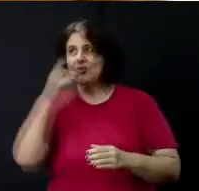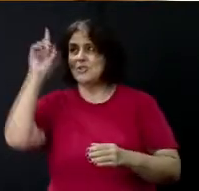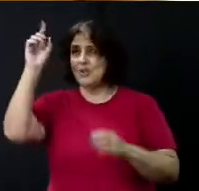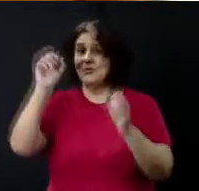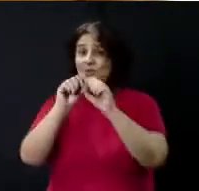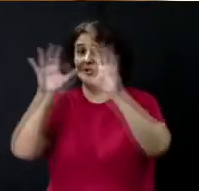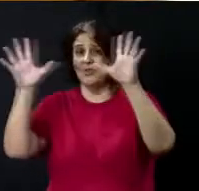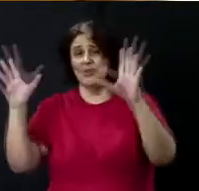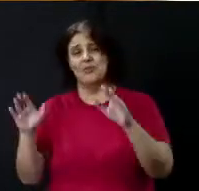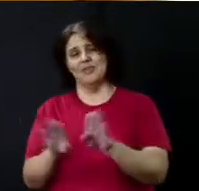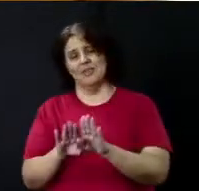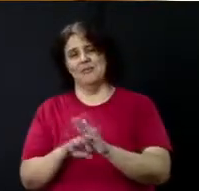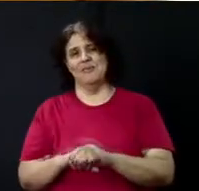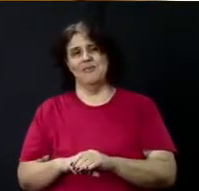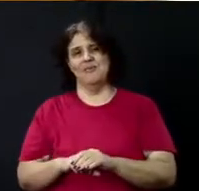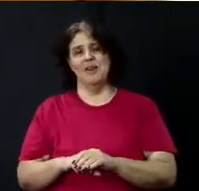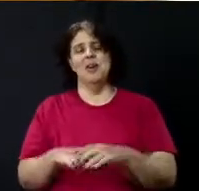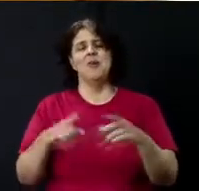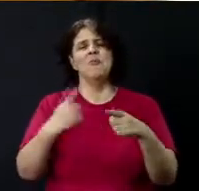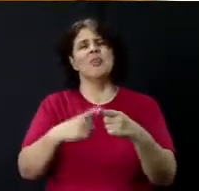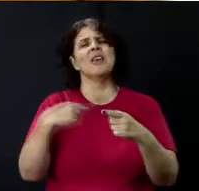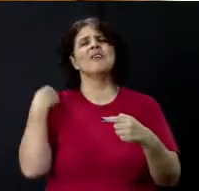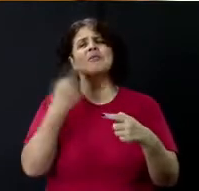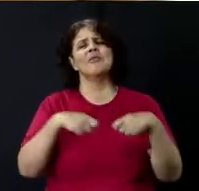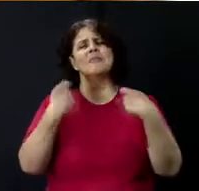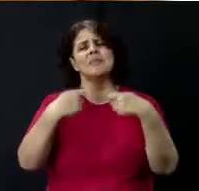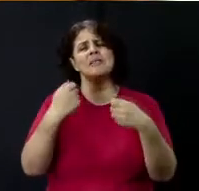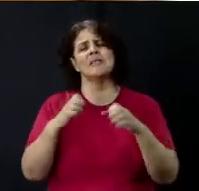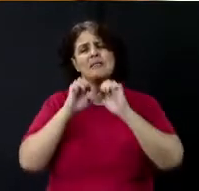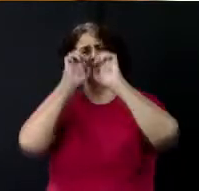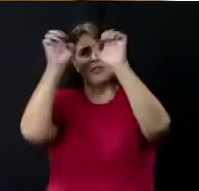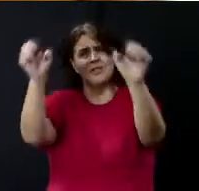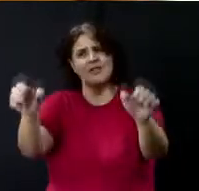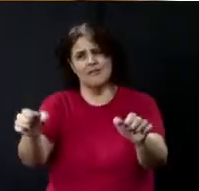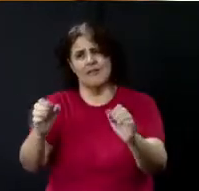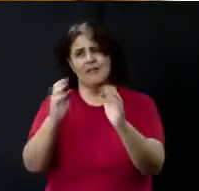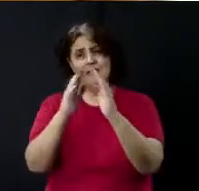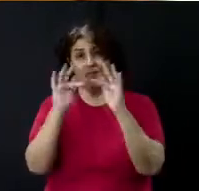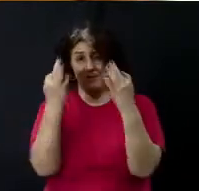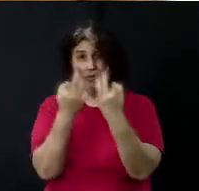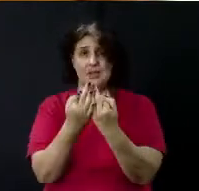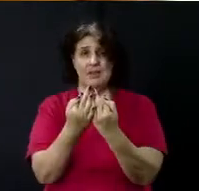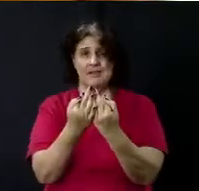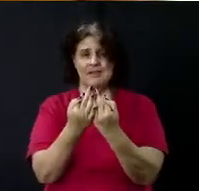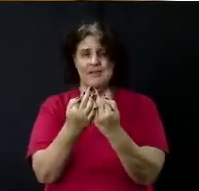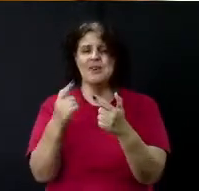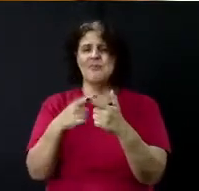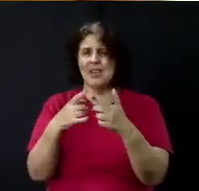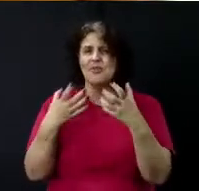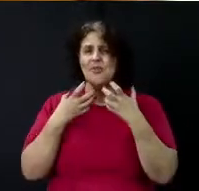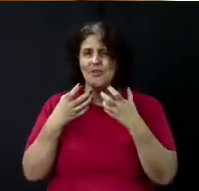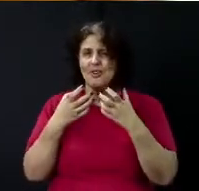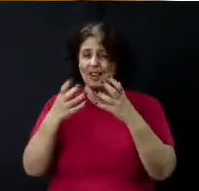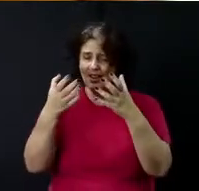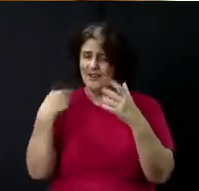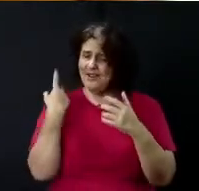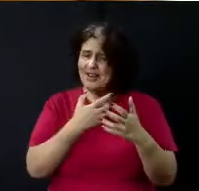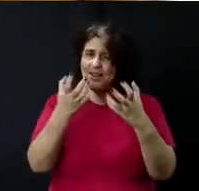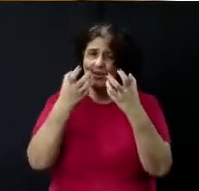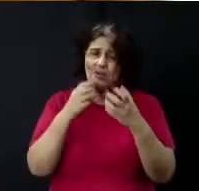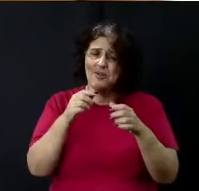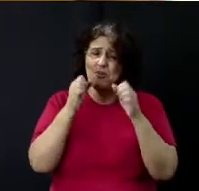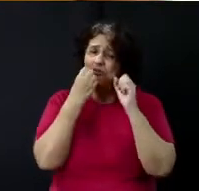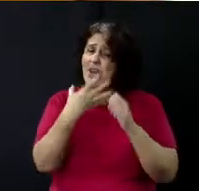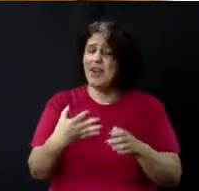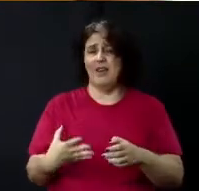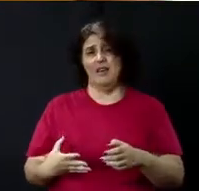nós queremos evangelizar, sim, os membros das nossas casas? Porque nós queremos o bem deles. Se tem uma